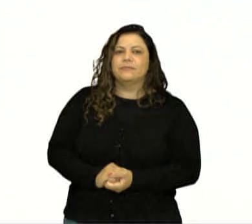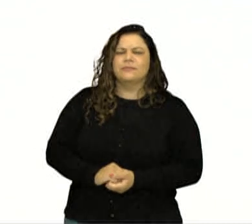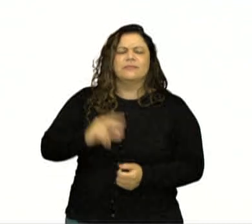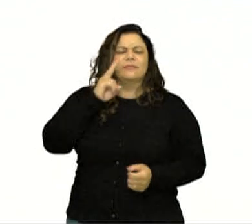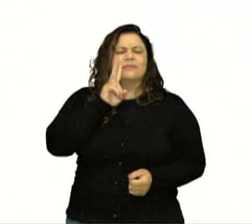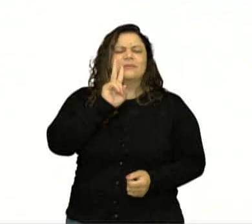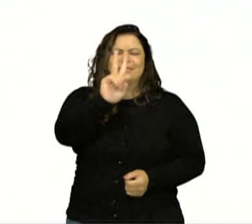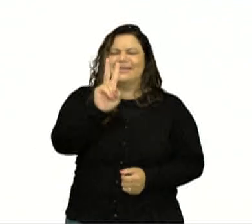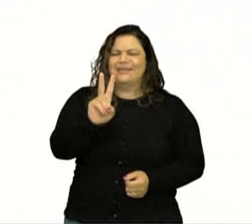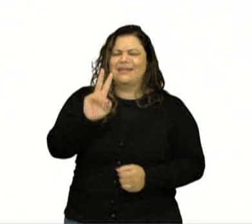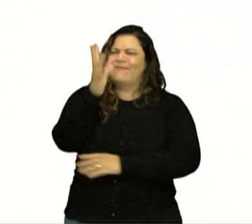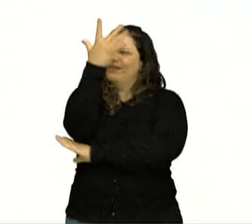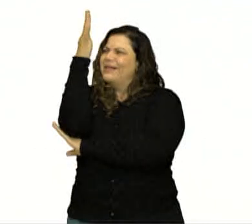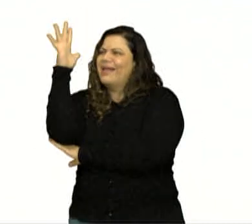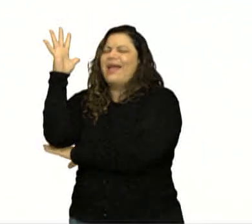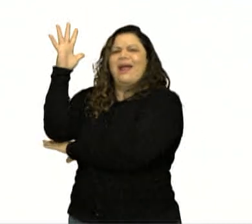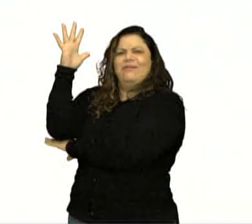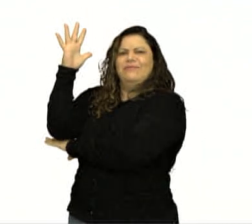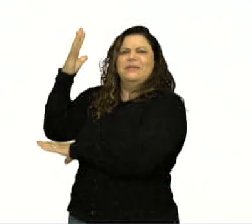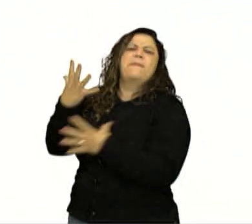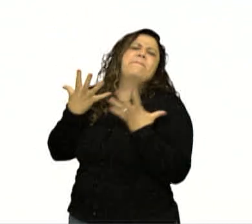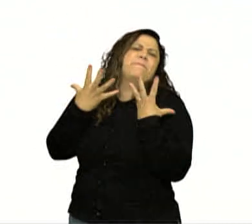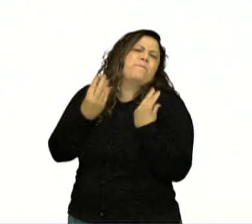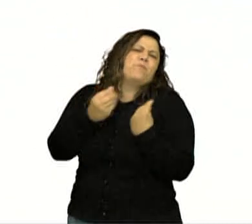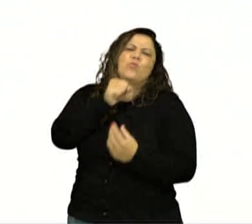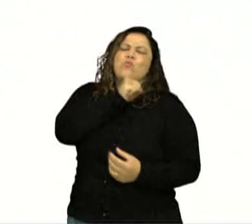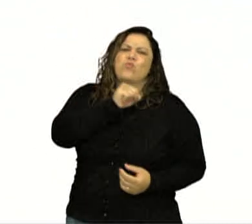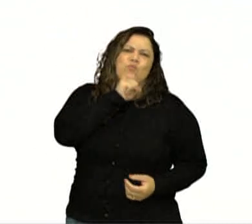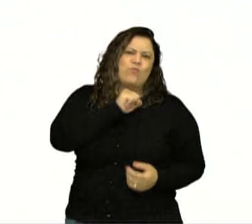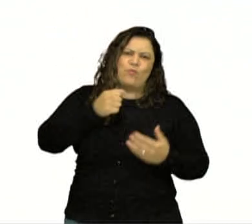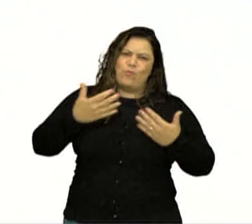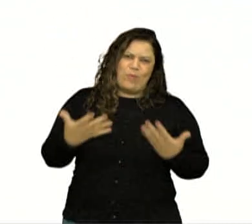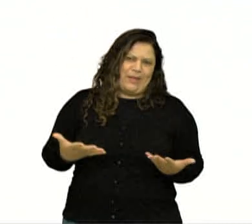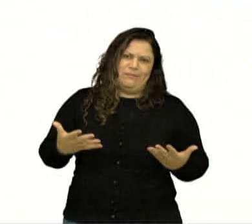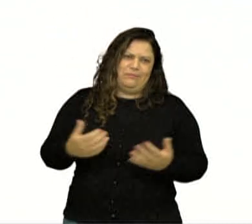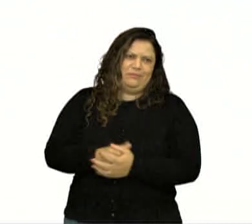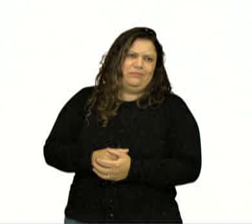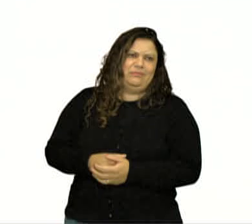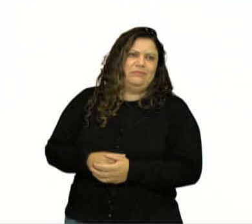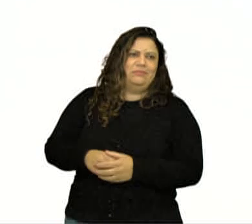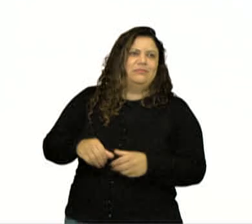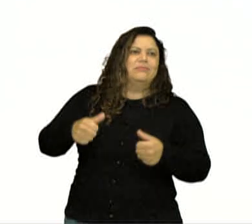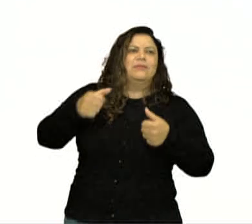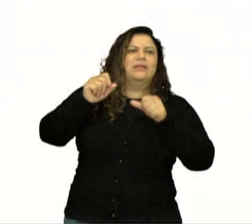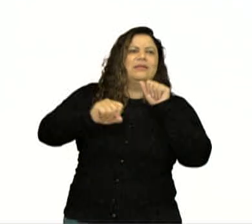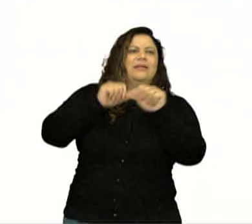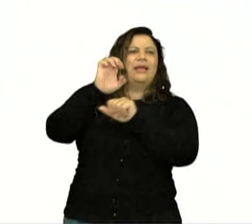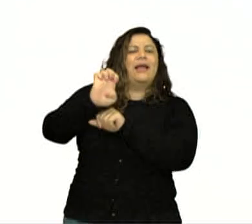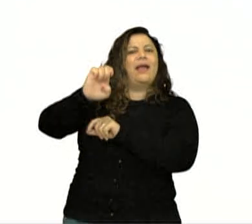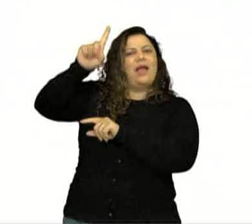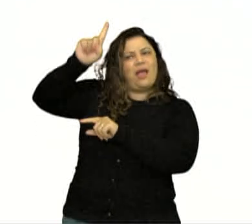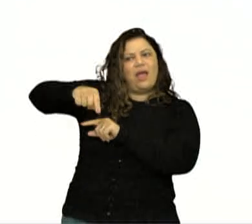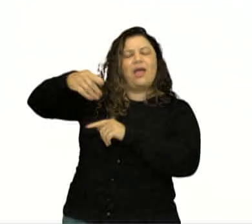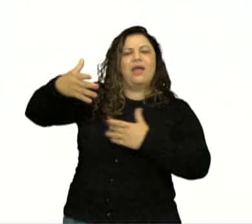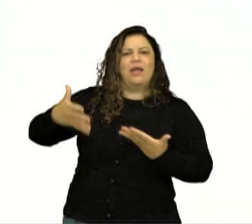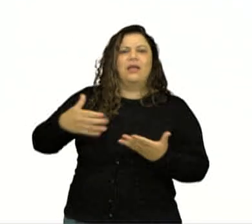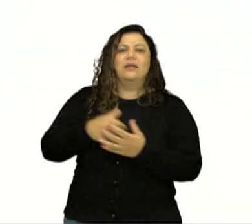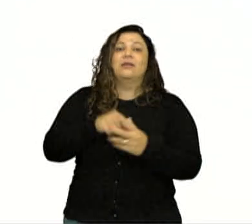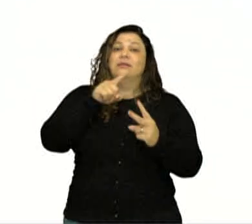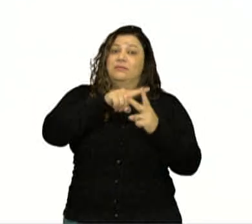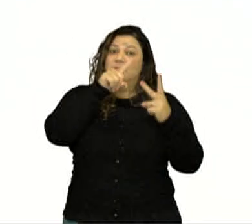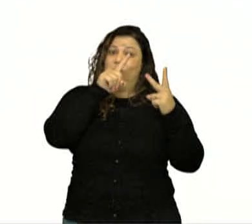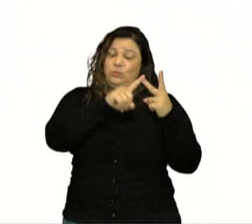vendo esta árvore, Vivi? Ela é muito, muito velha. Nós temos então o está vendo e o né? Então nós temos os